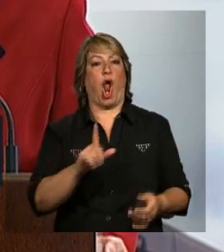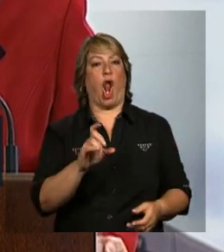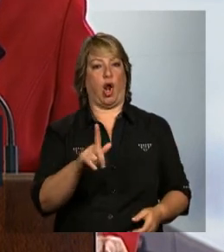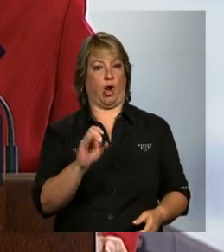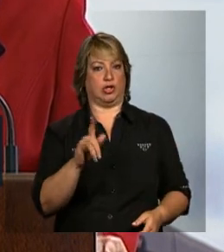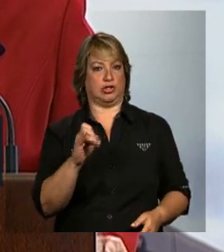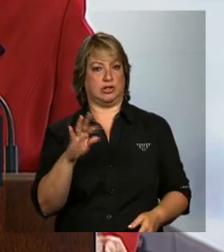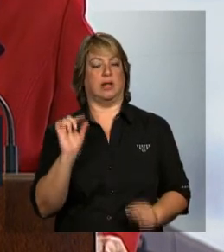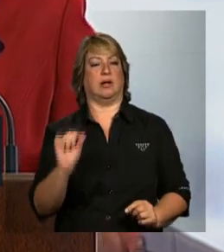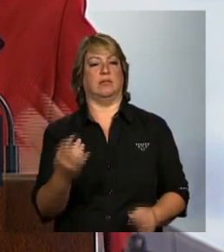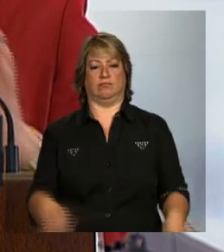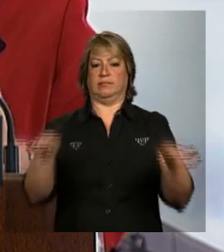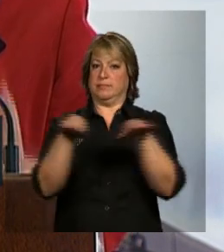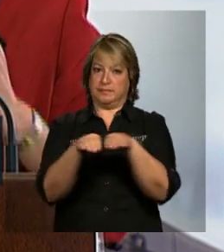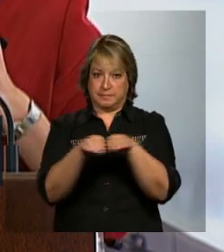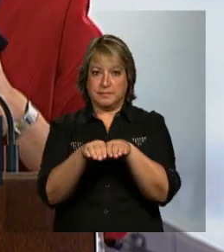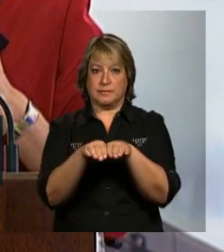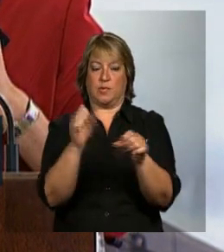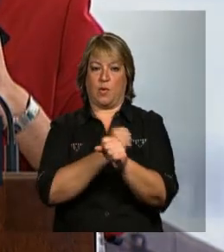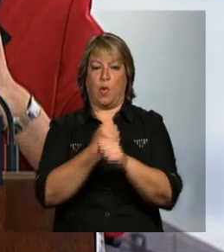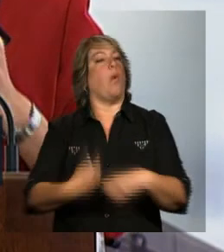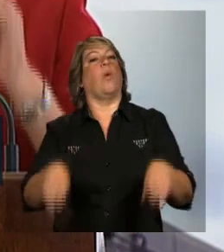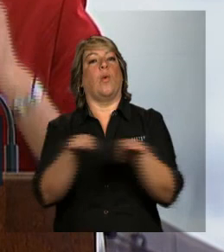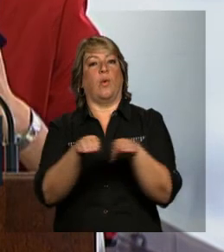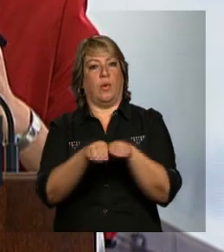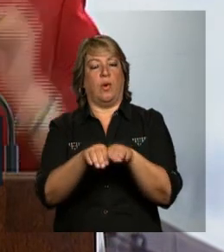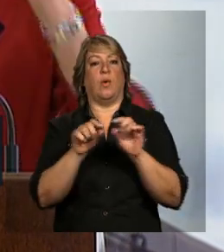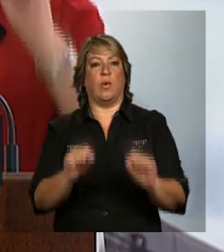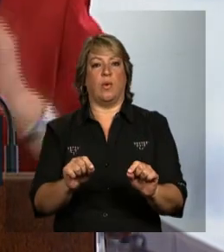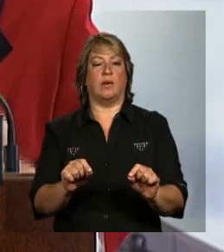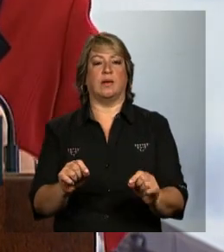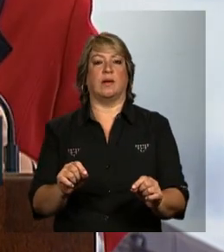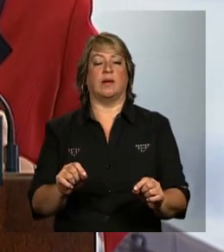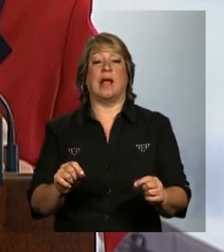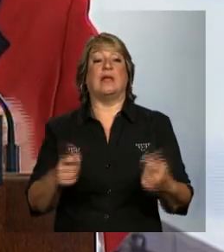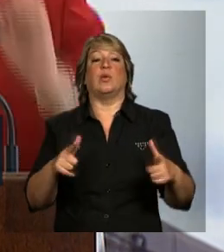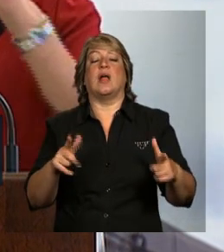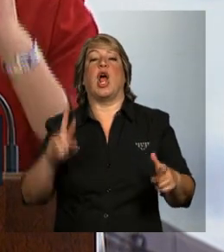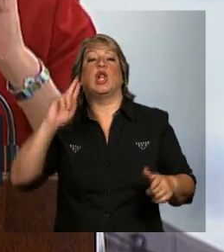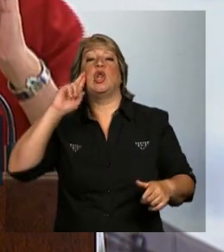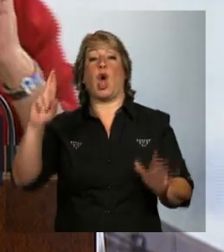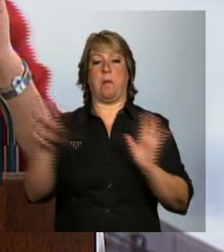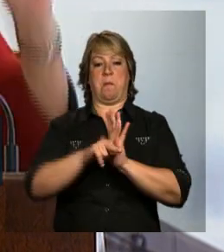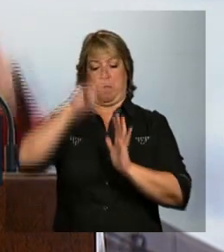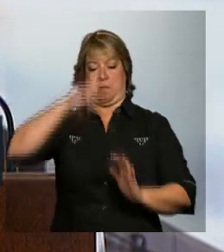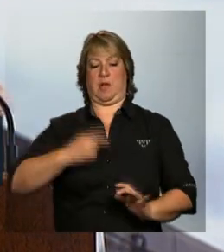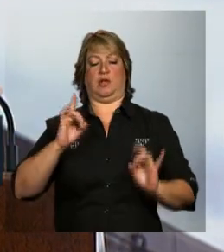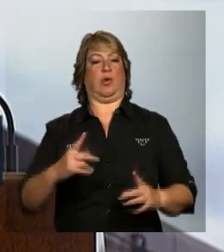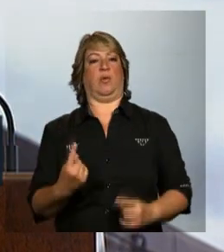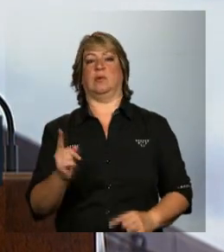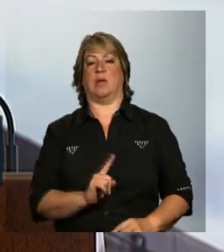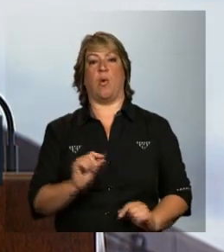uma logística onde não há haja não tenha donos haja